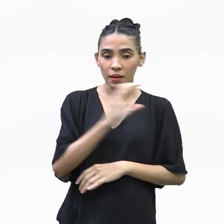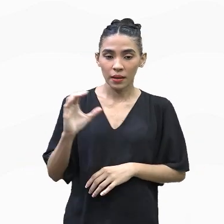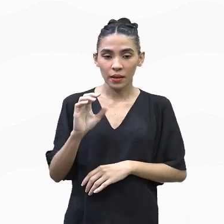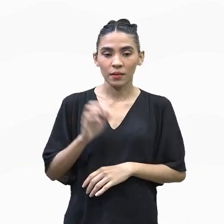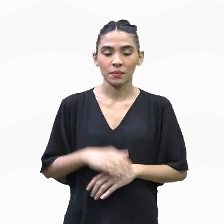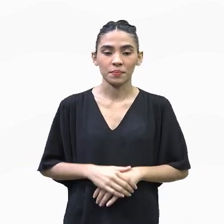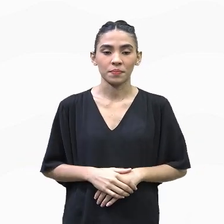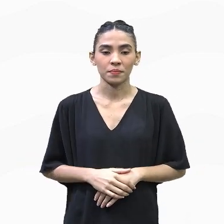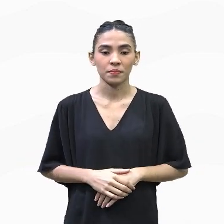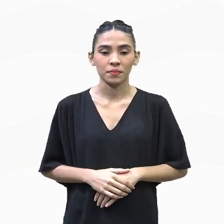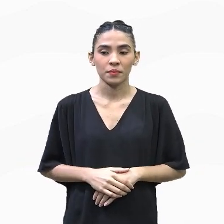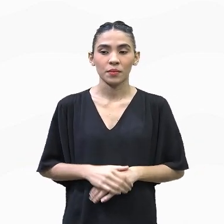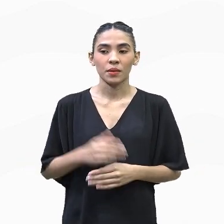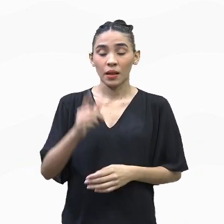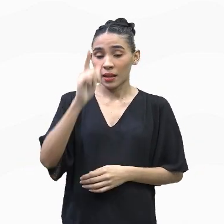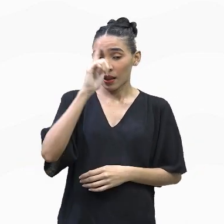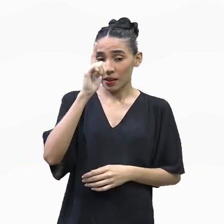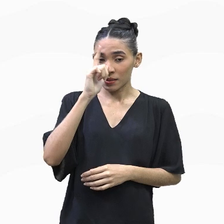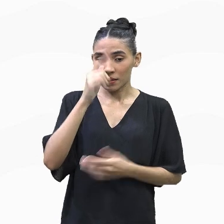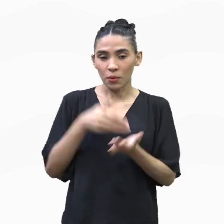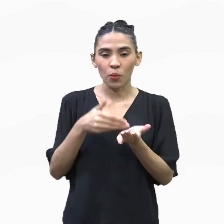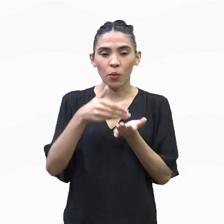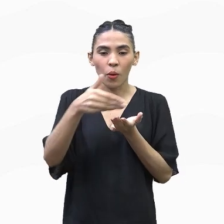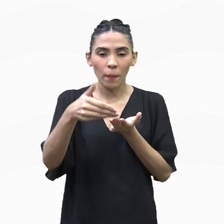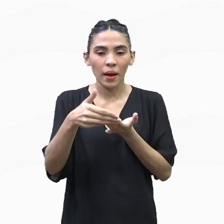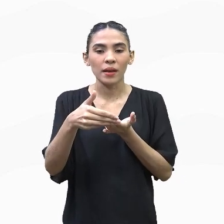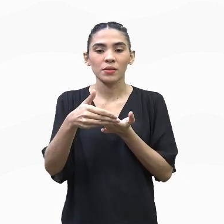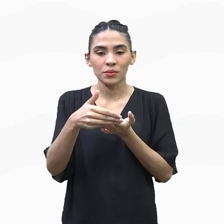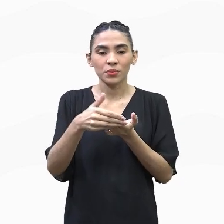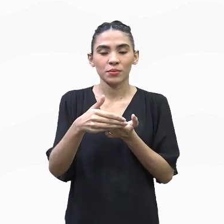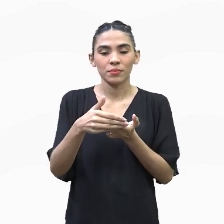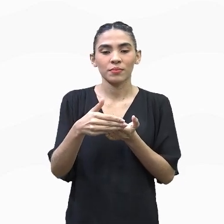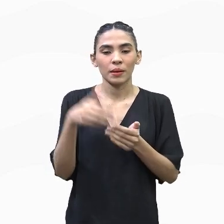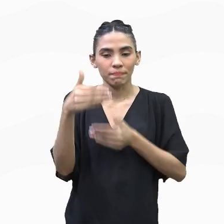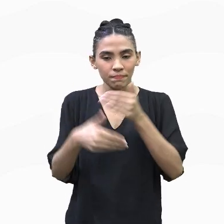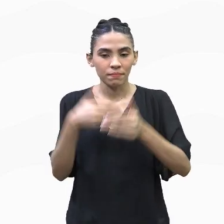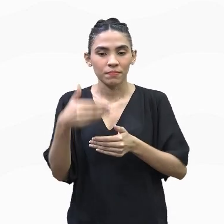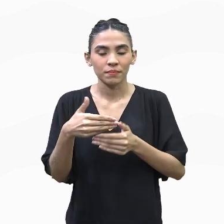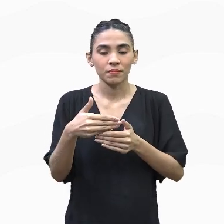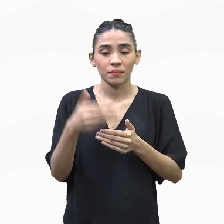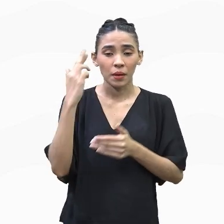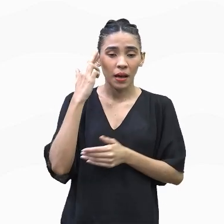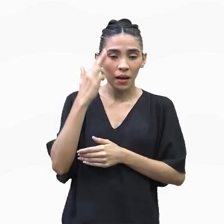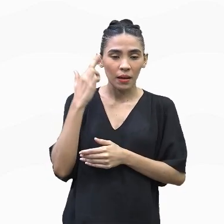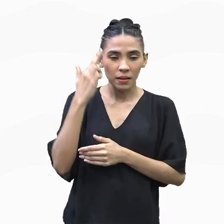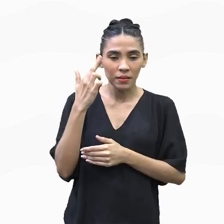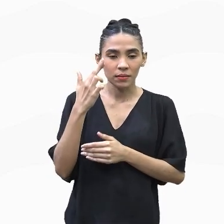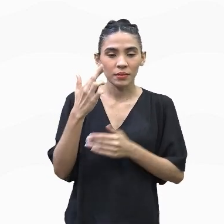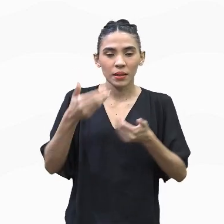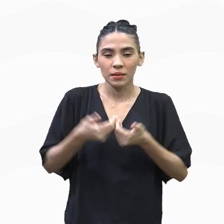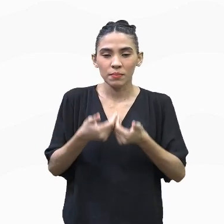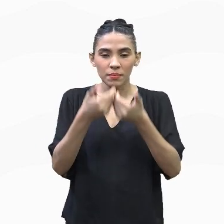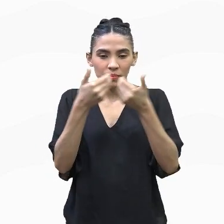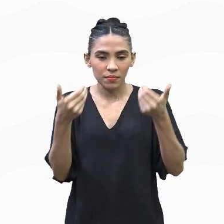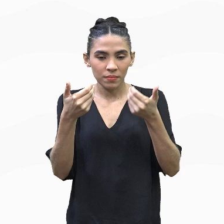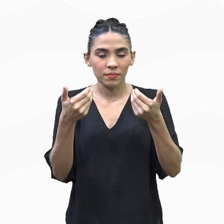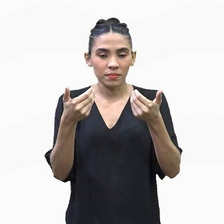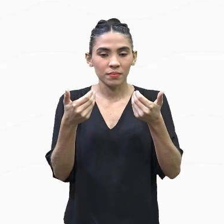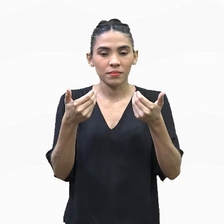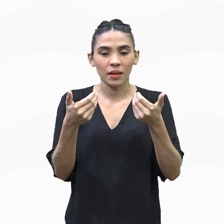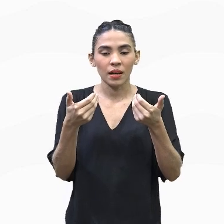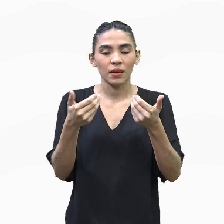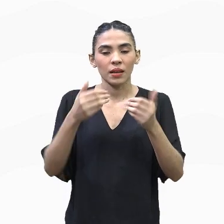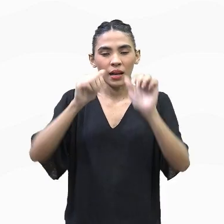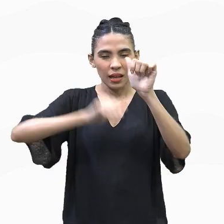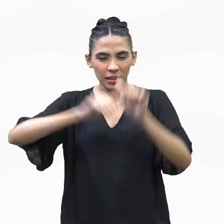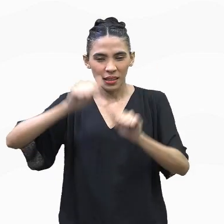aqui é latim, tá? No início da Idade Moderna, os racionalistas desvincularam a visão divina do jus naturale,